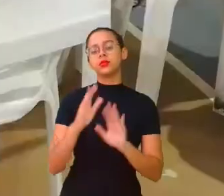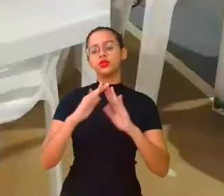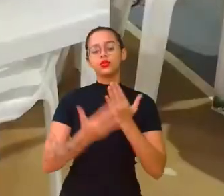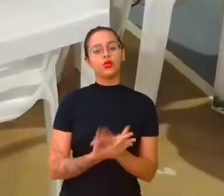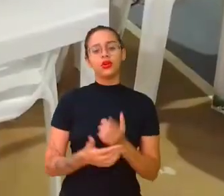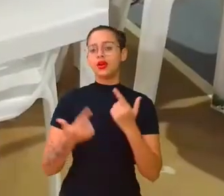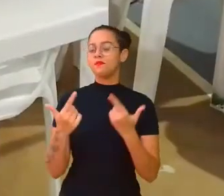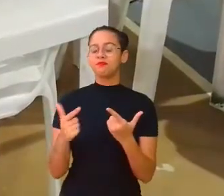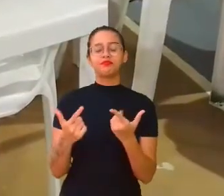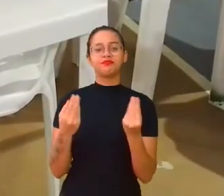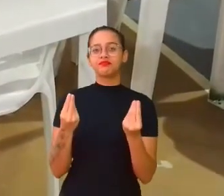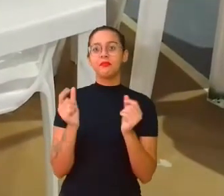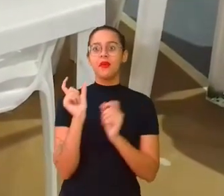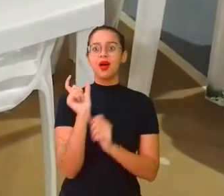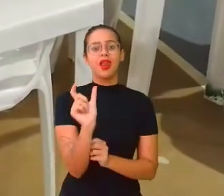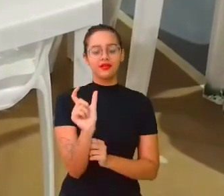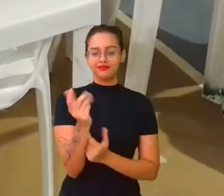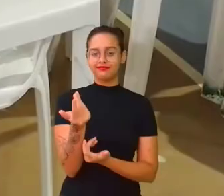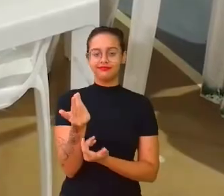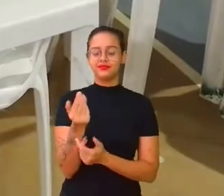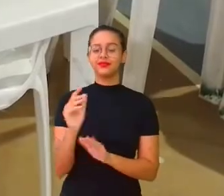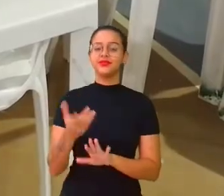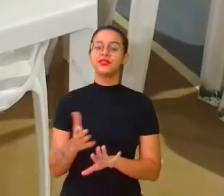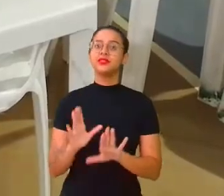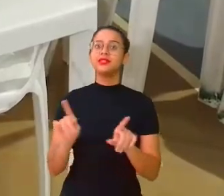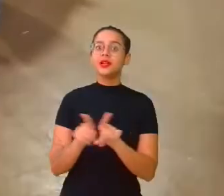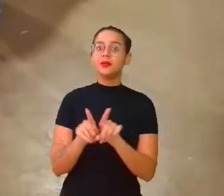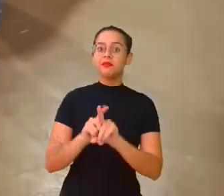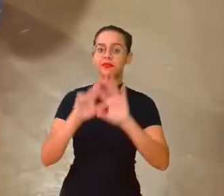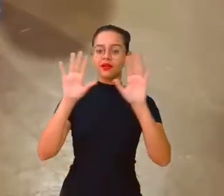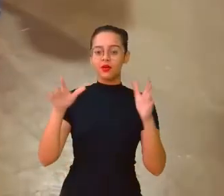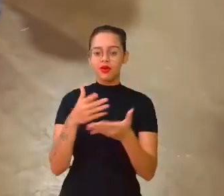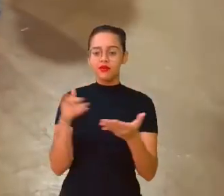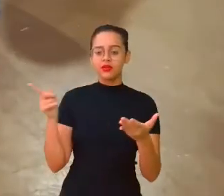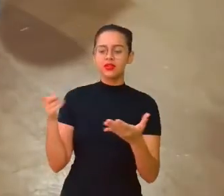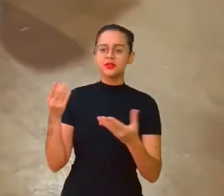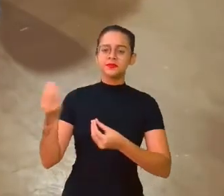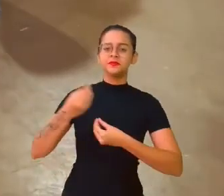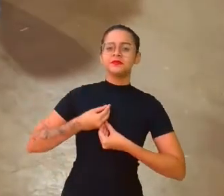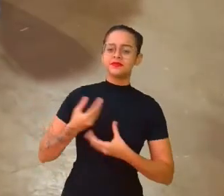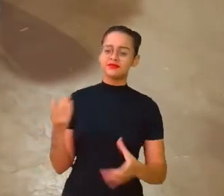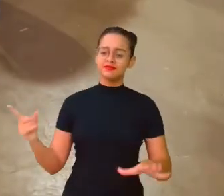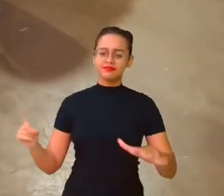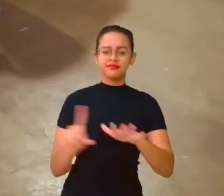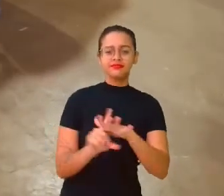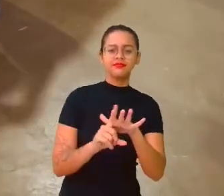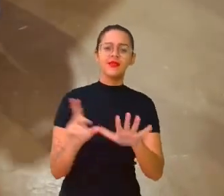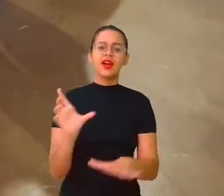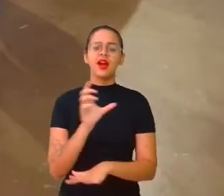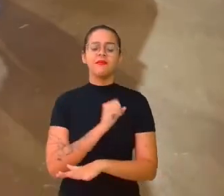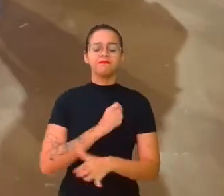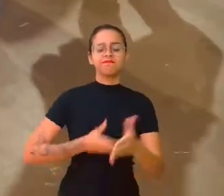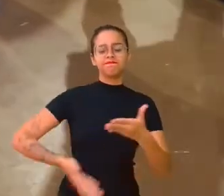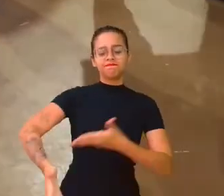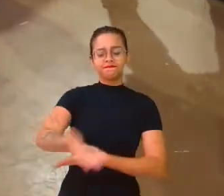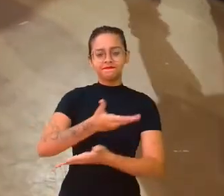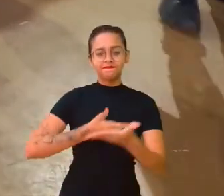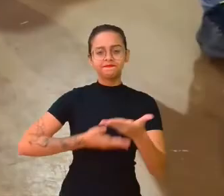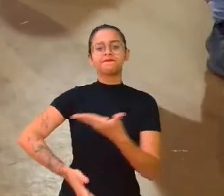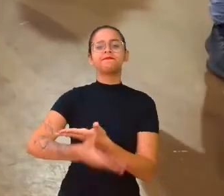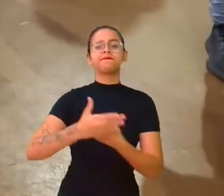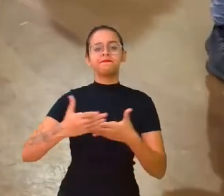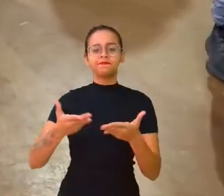isso não tem preço. E fora a riqueza que um evento como esse traz de integração, de harmonia,